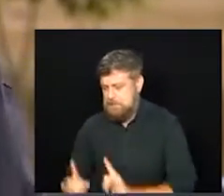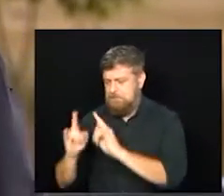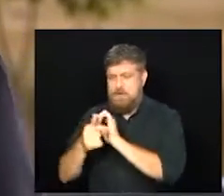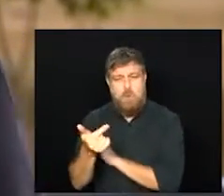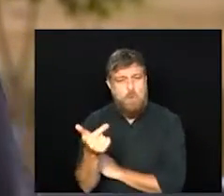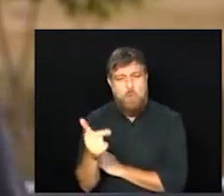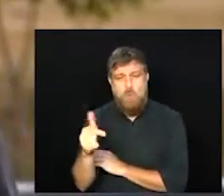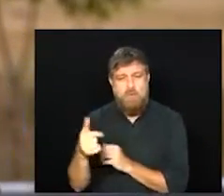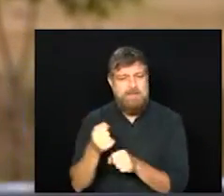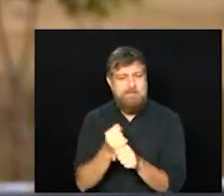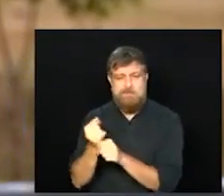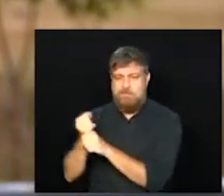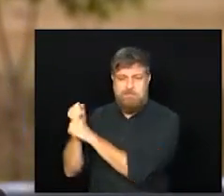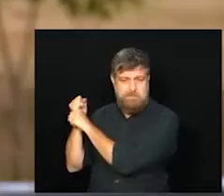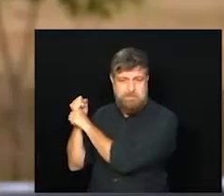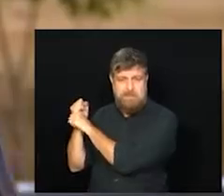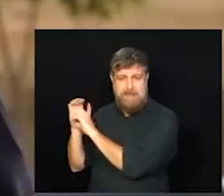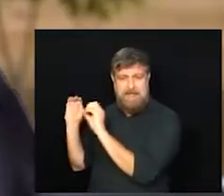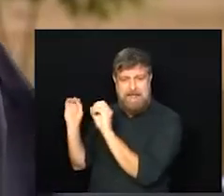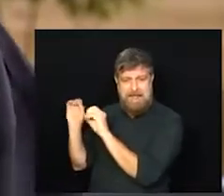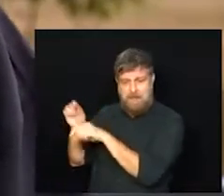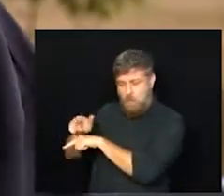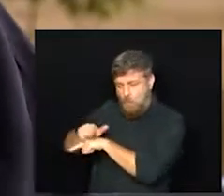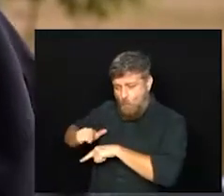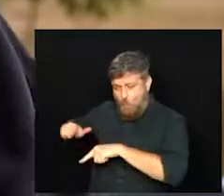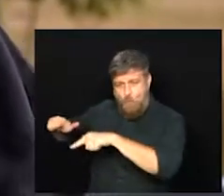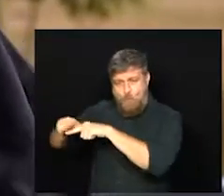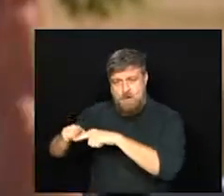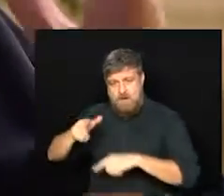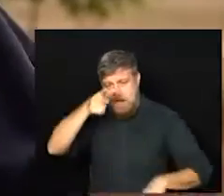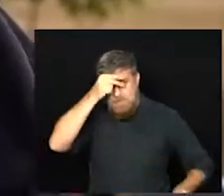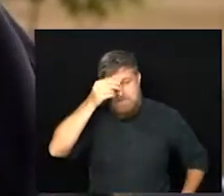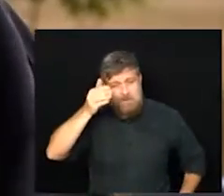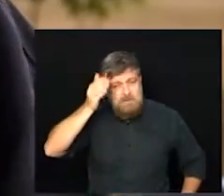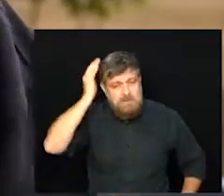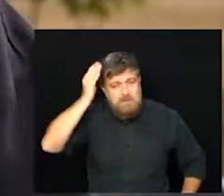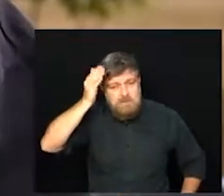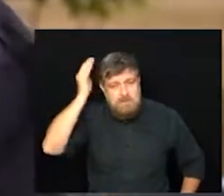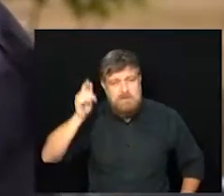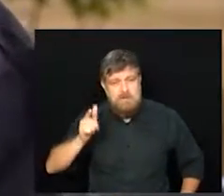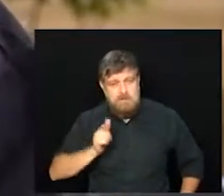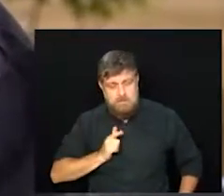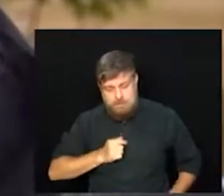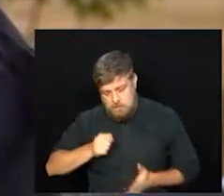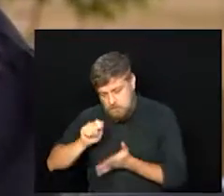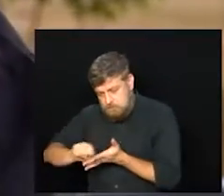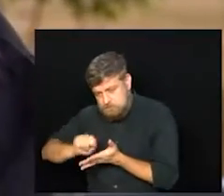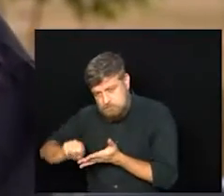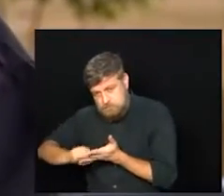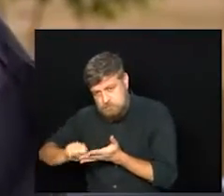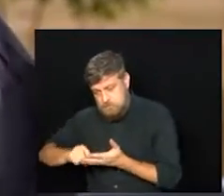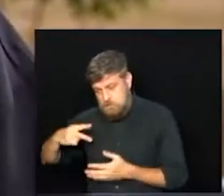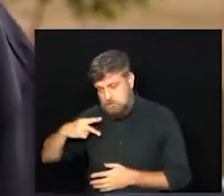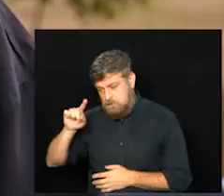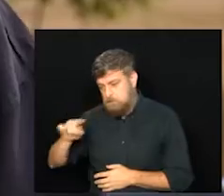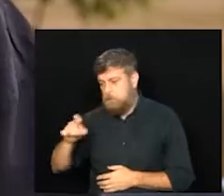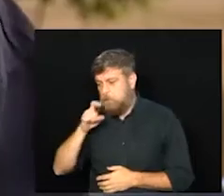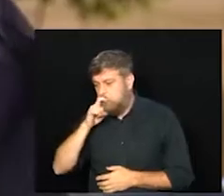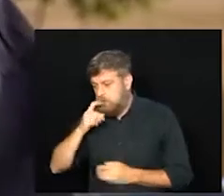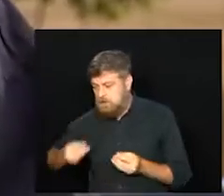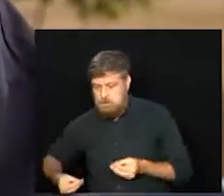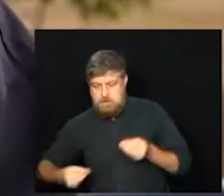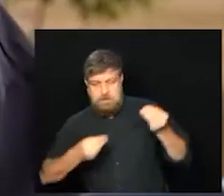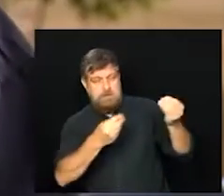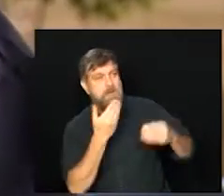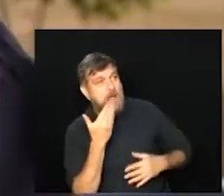anos anteriores. E o prefeito Dário Saad, então, atendendo uma solicitação do vereador